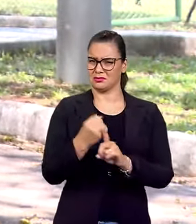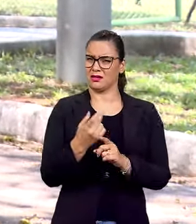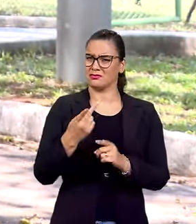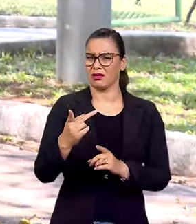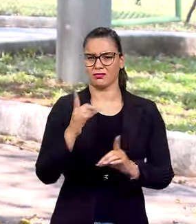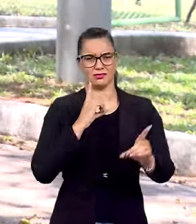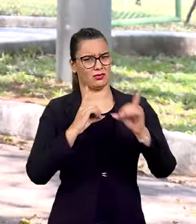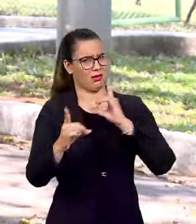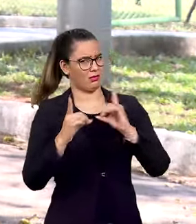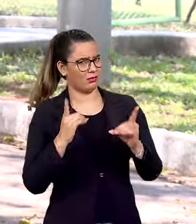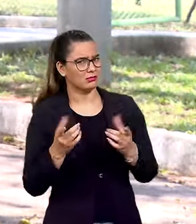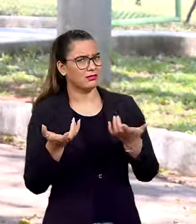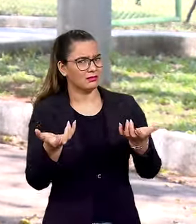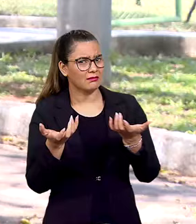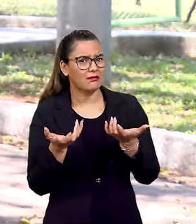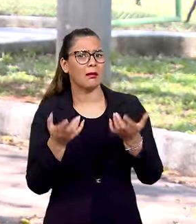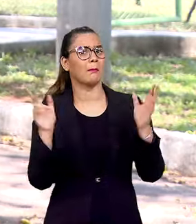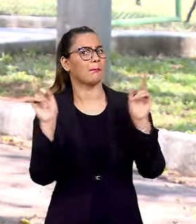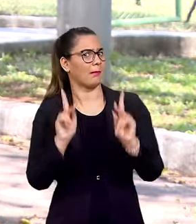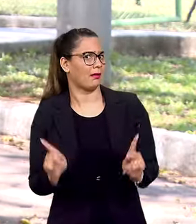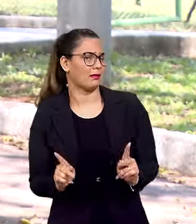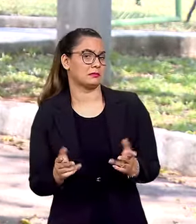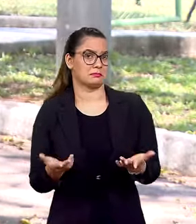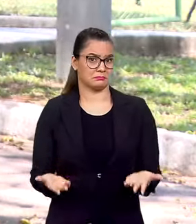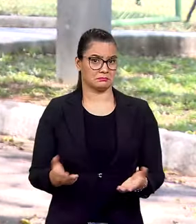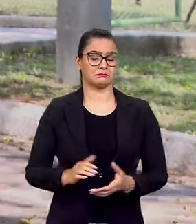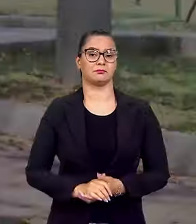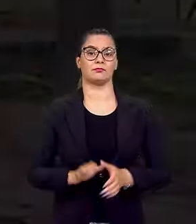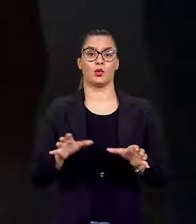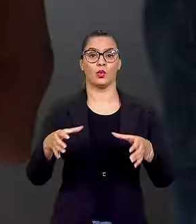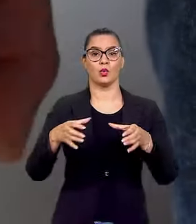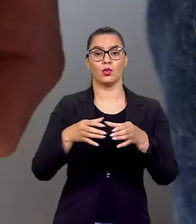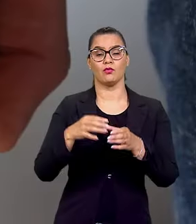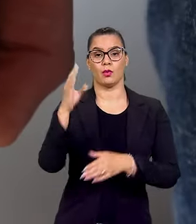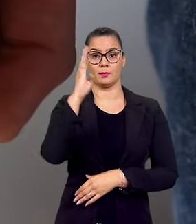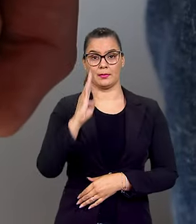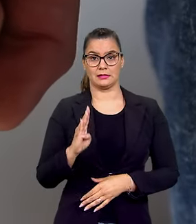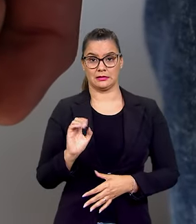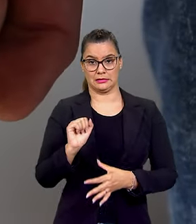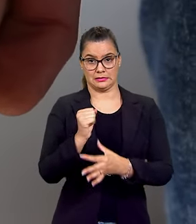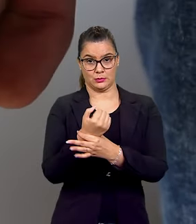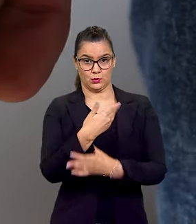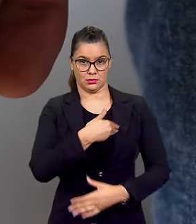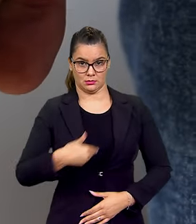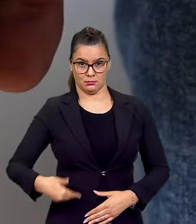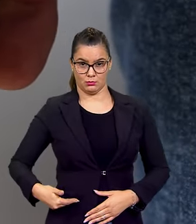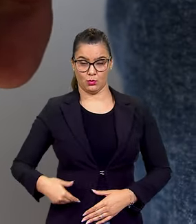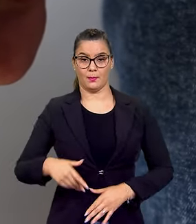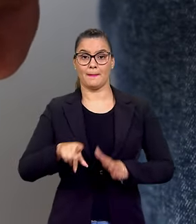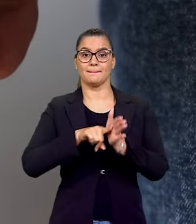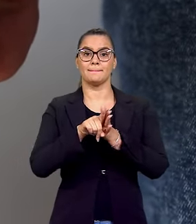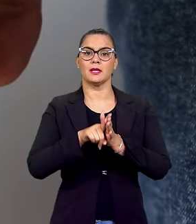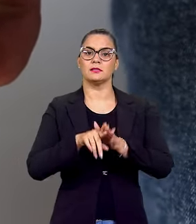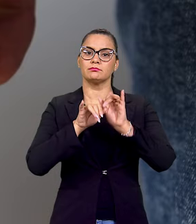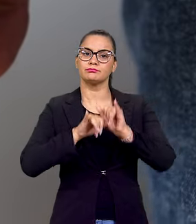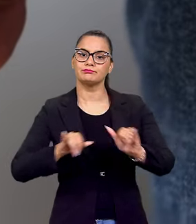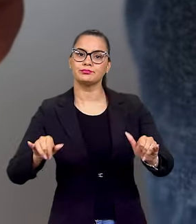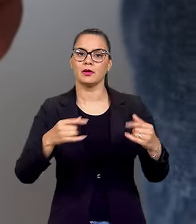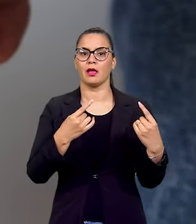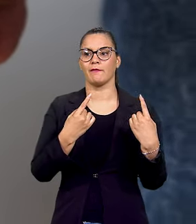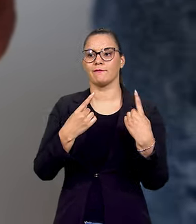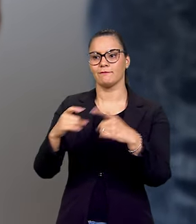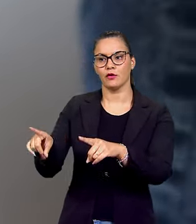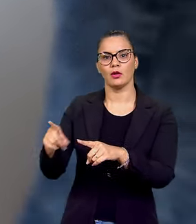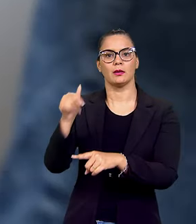uma sociedade que busca o diálogo, que preza a paz. O Fórum Brasileiro de Segurança Pública divulgou uma ampla pesquisa sobre